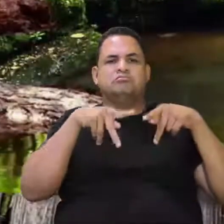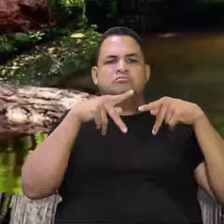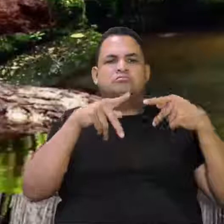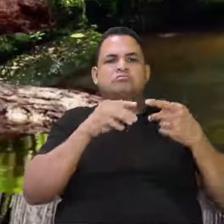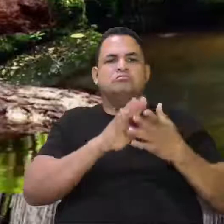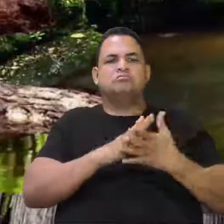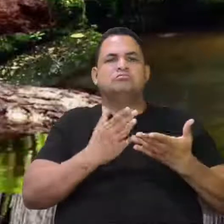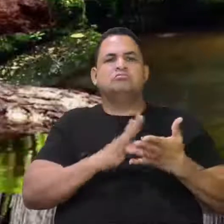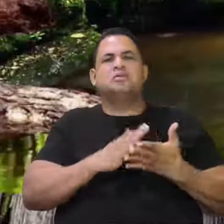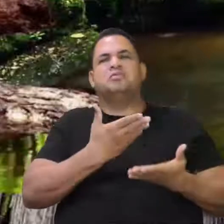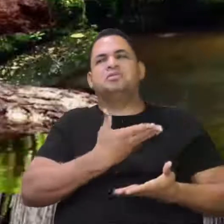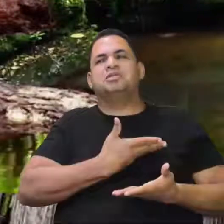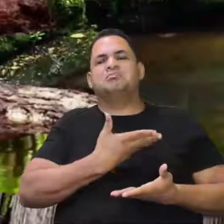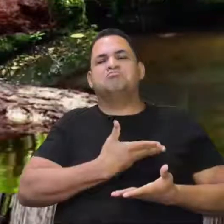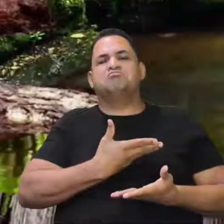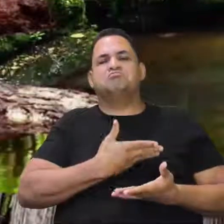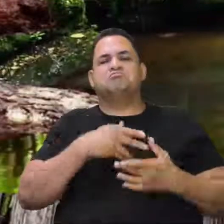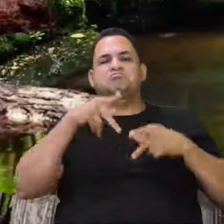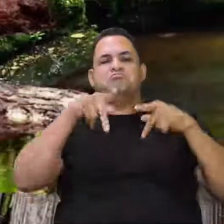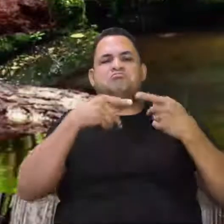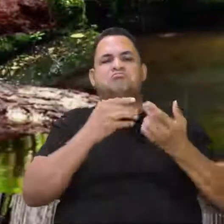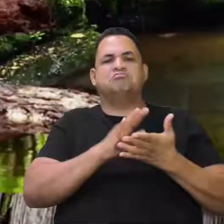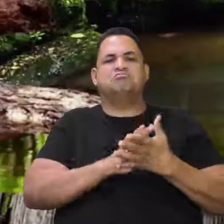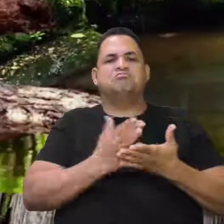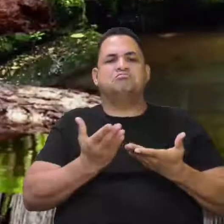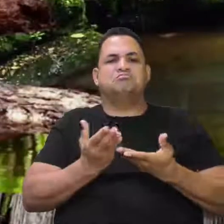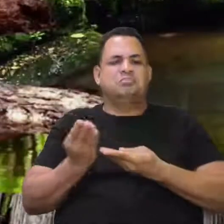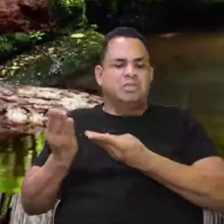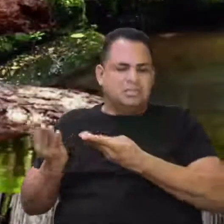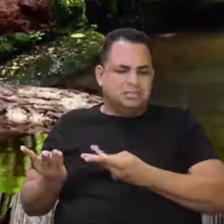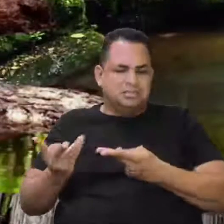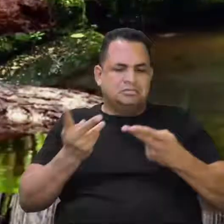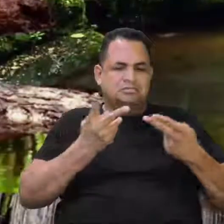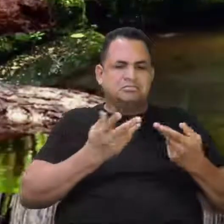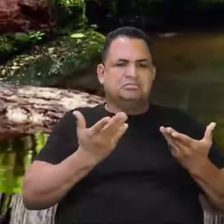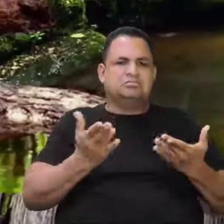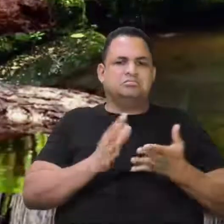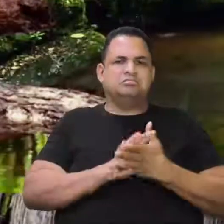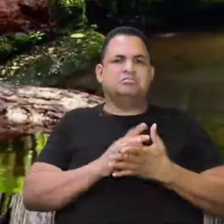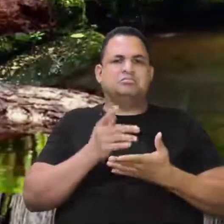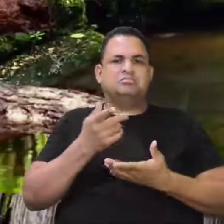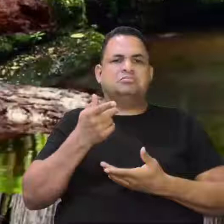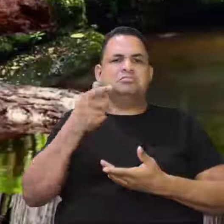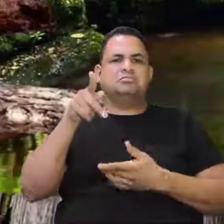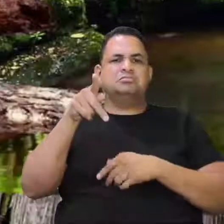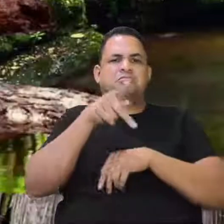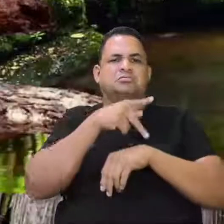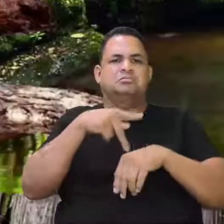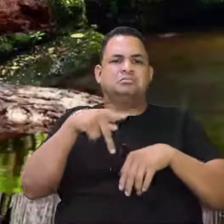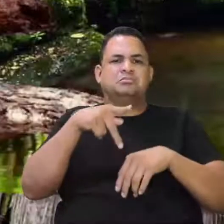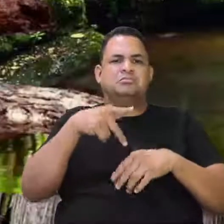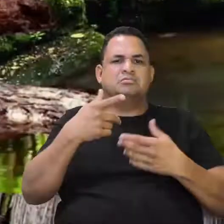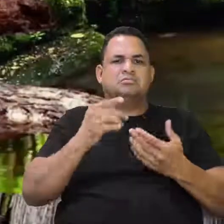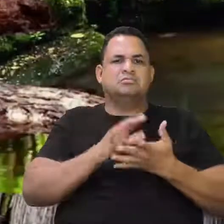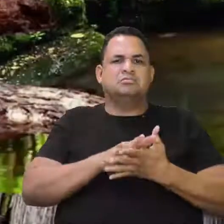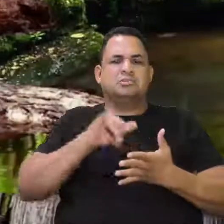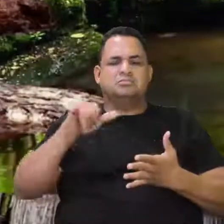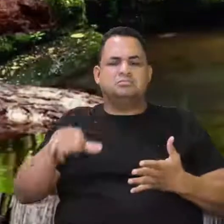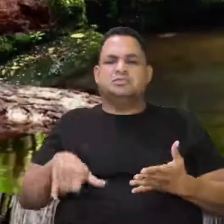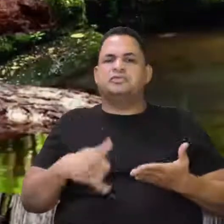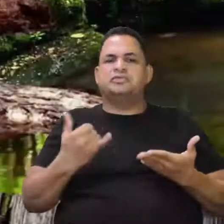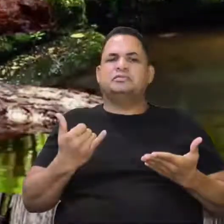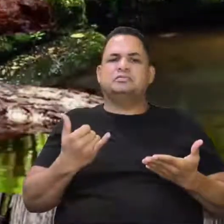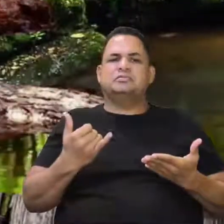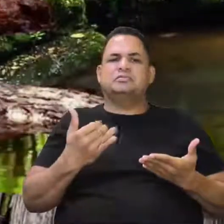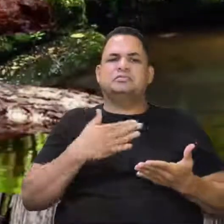muito solidário, é um povo muito receptivo. E esses outros países se aproveitam